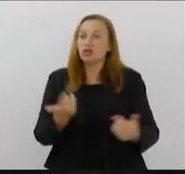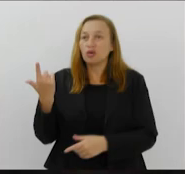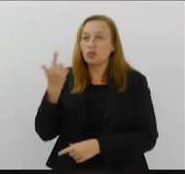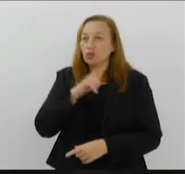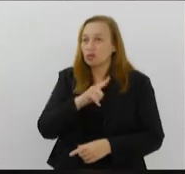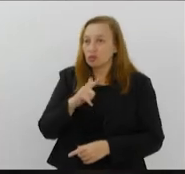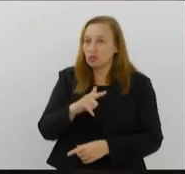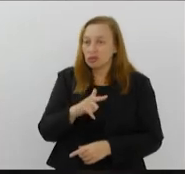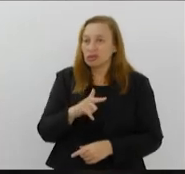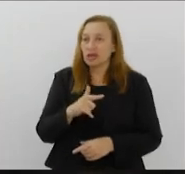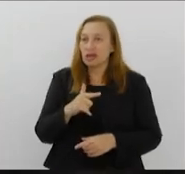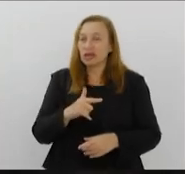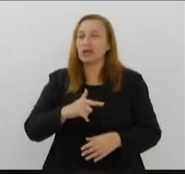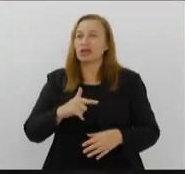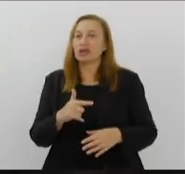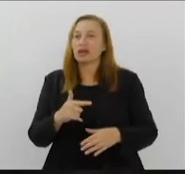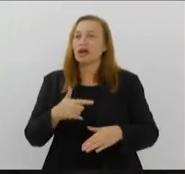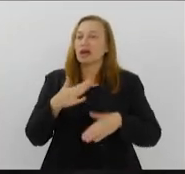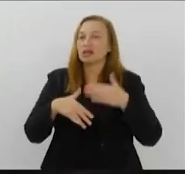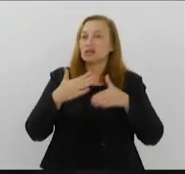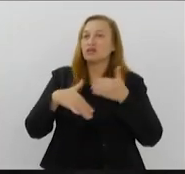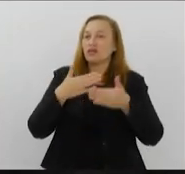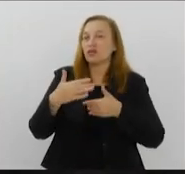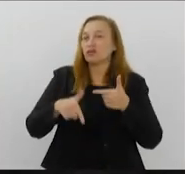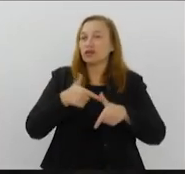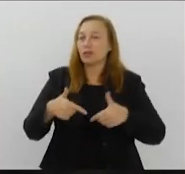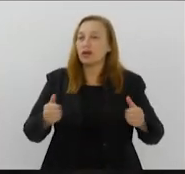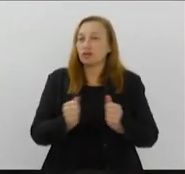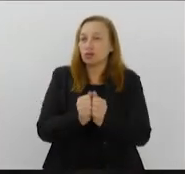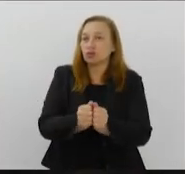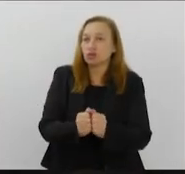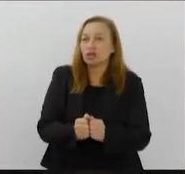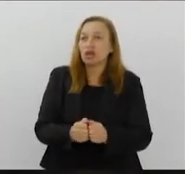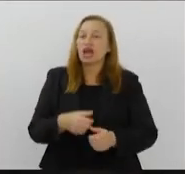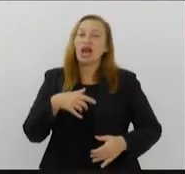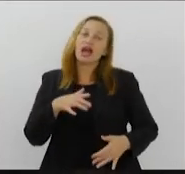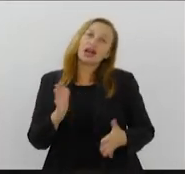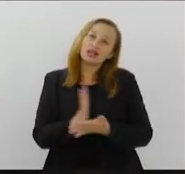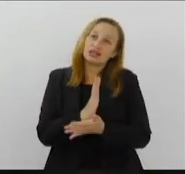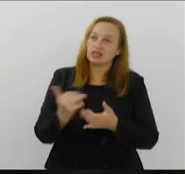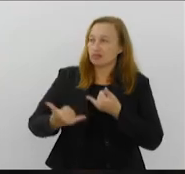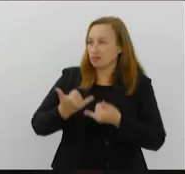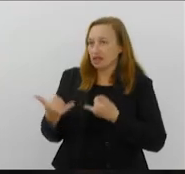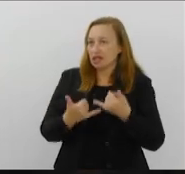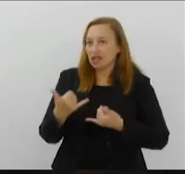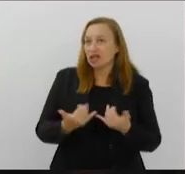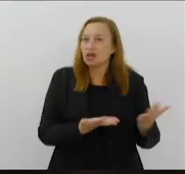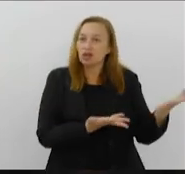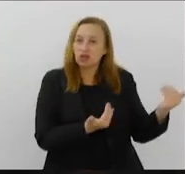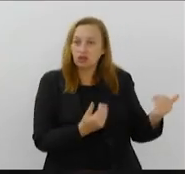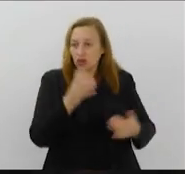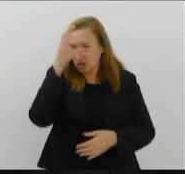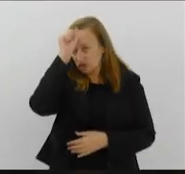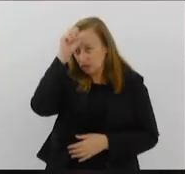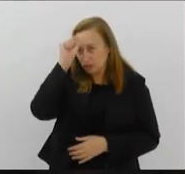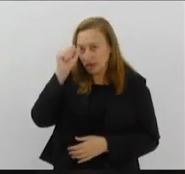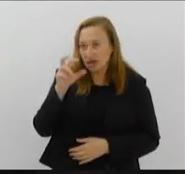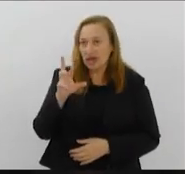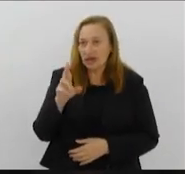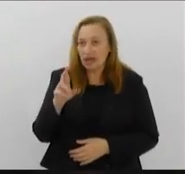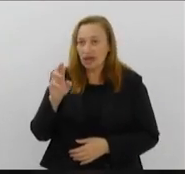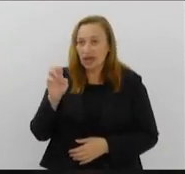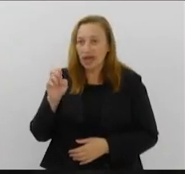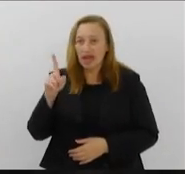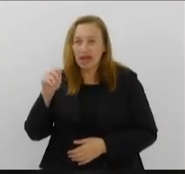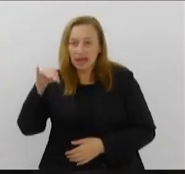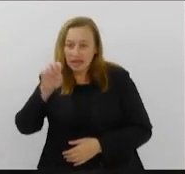vulnerabilidades específicas e trabalha em conjunto, né? Vocês terem uma ideia, a gente brinca que o jovem aprendiz, né, do Realiza, a gente não traz